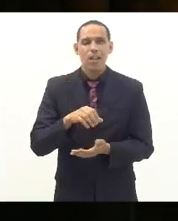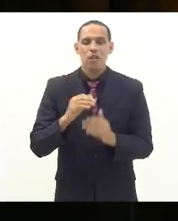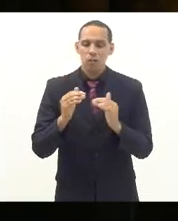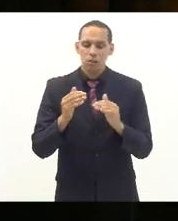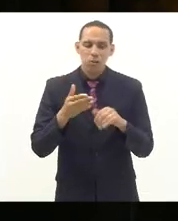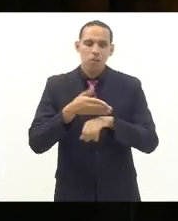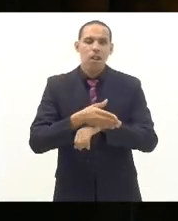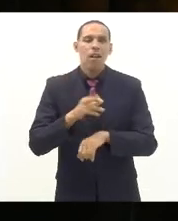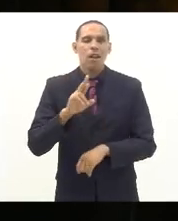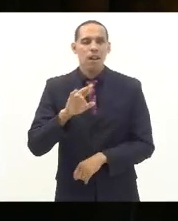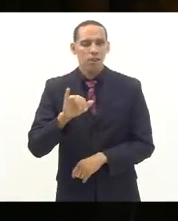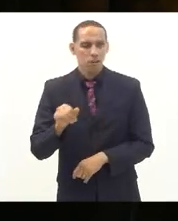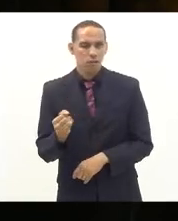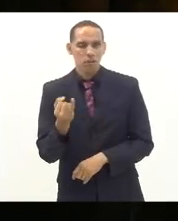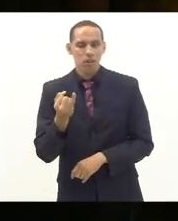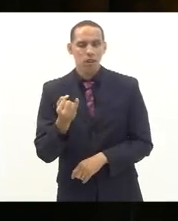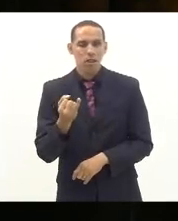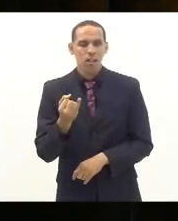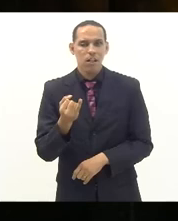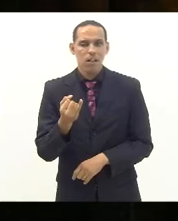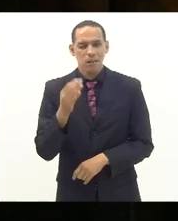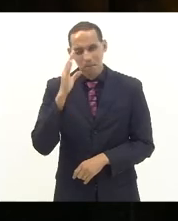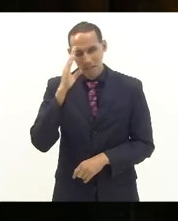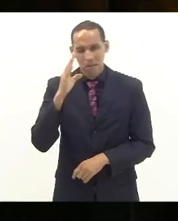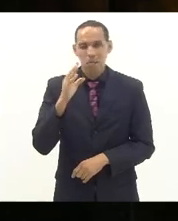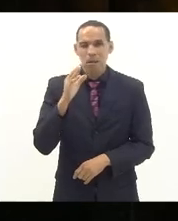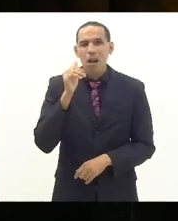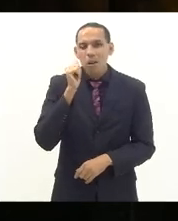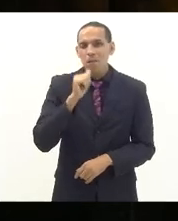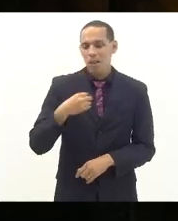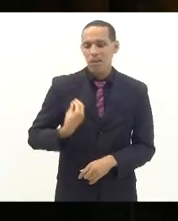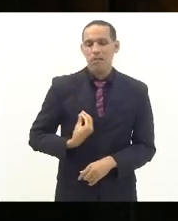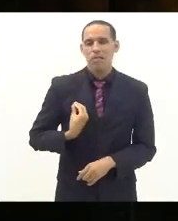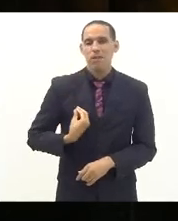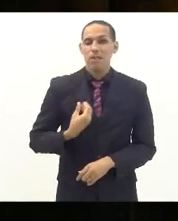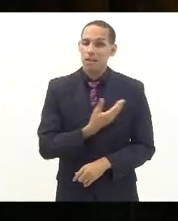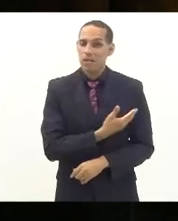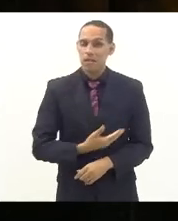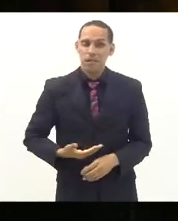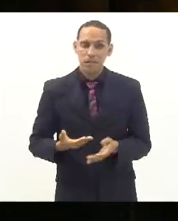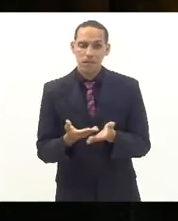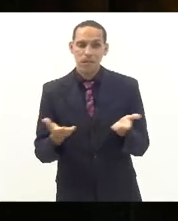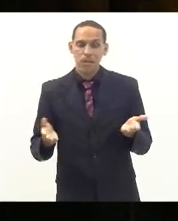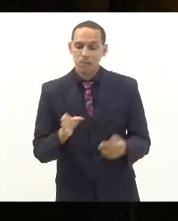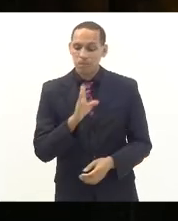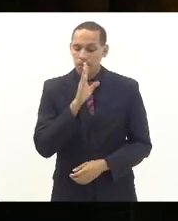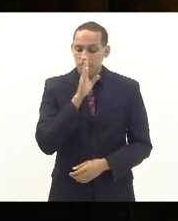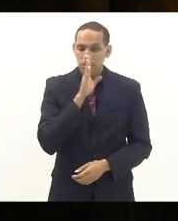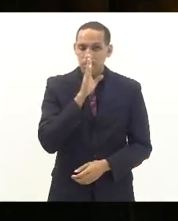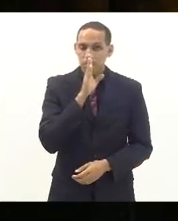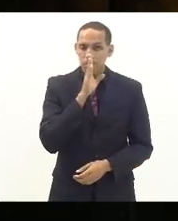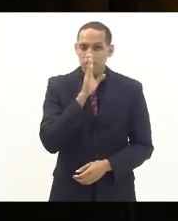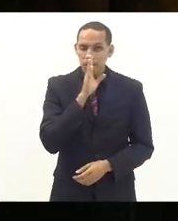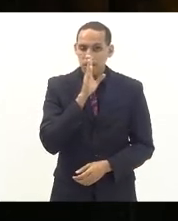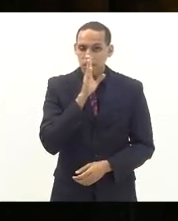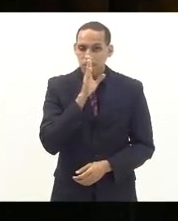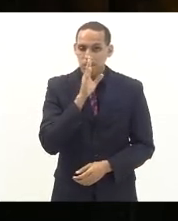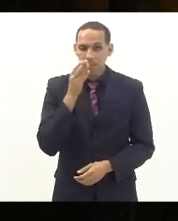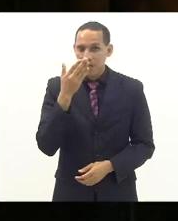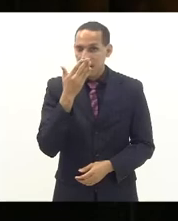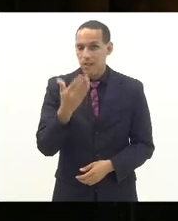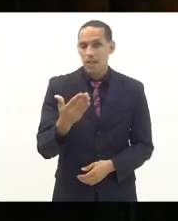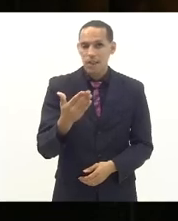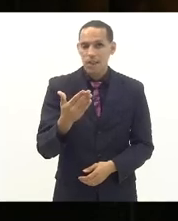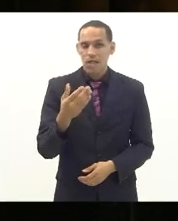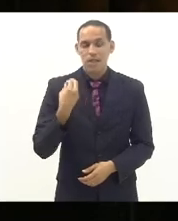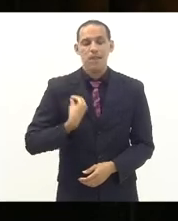especial quando falamos da vida de mulheres é esse governo senhora presidenta que se omiti diante da vida